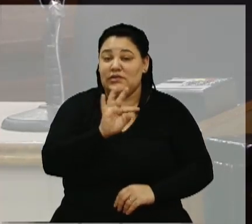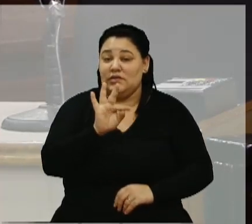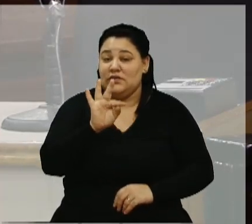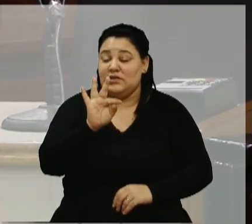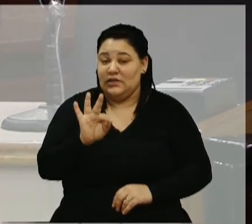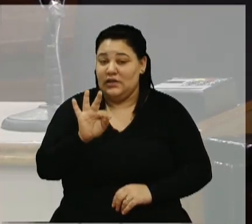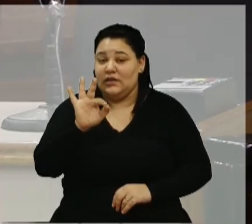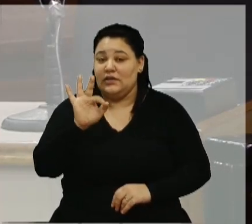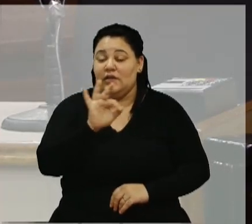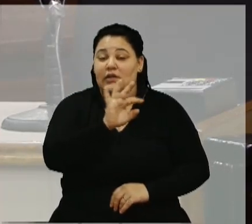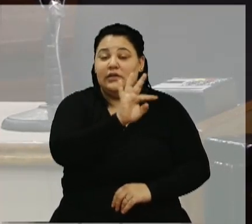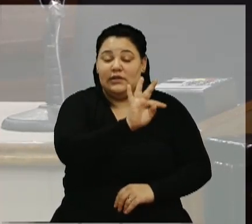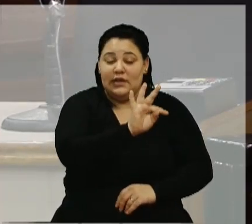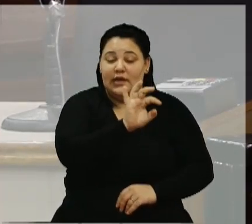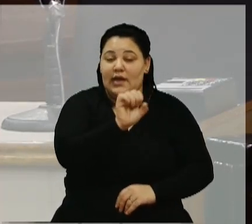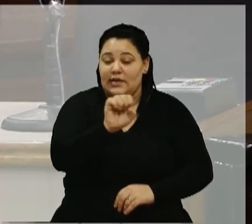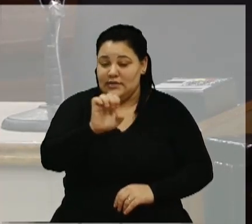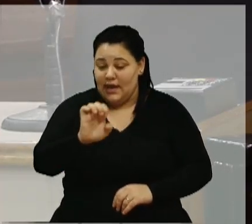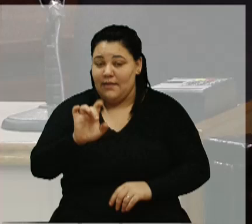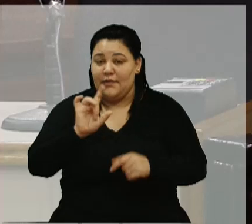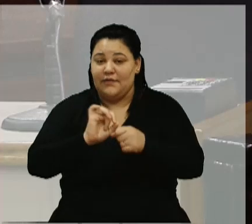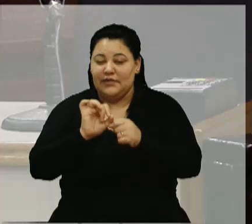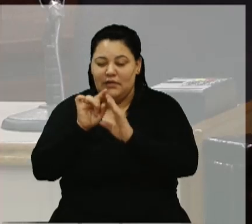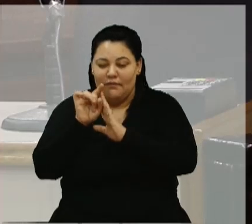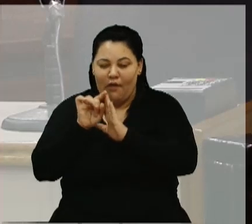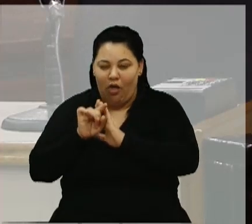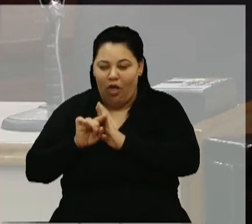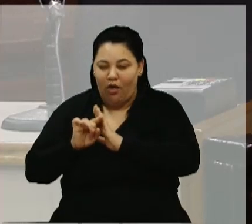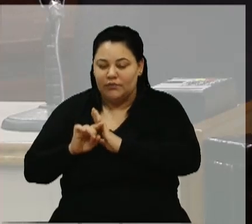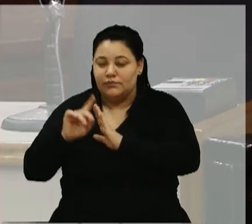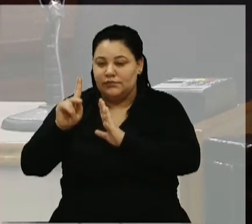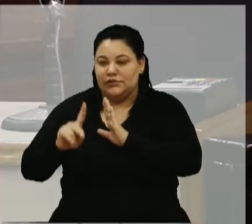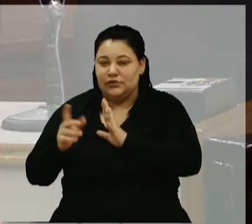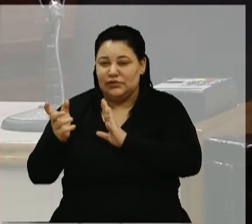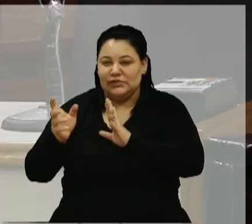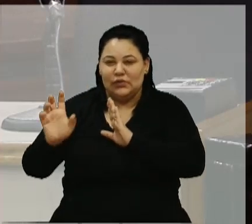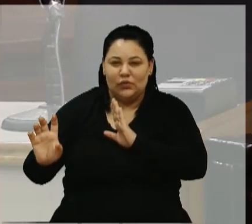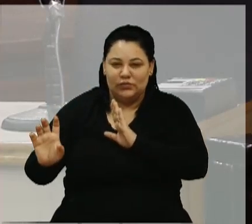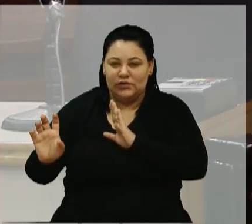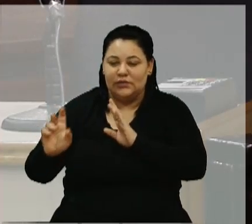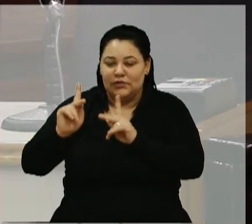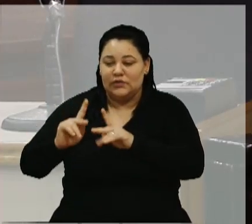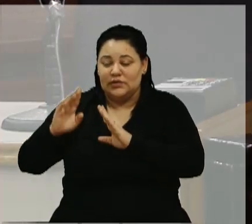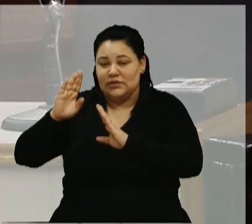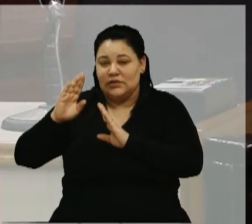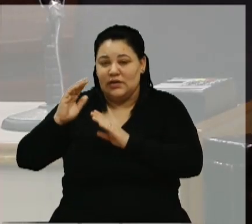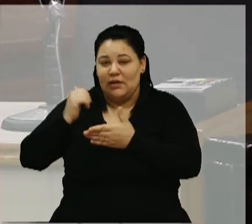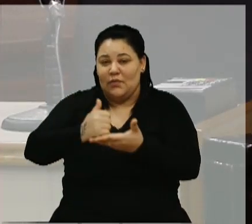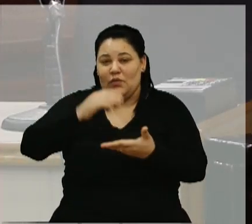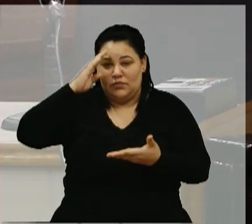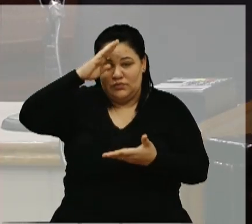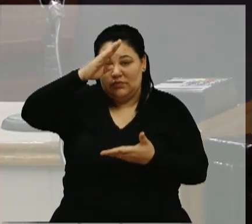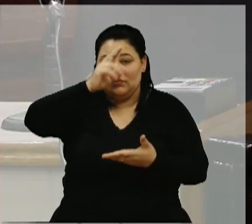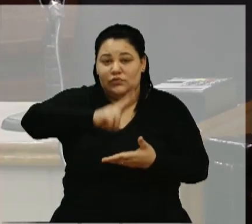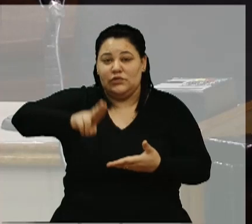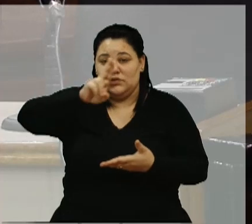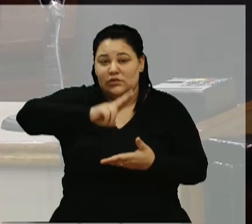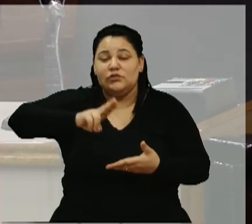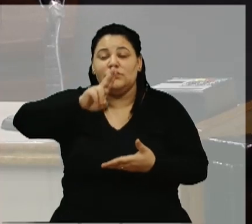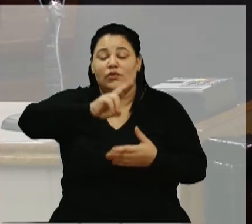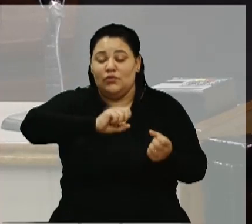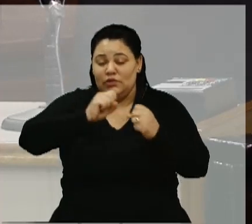Eleitoral, TSE, para investigar opositores, em especial bolsonaristas, em claro ato de abuso de poder e uso